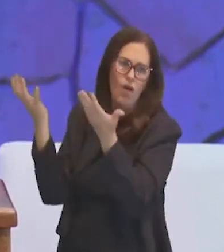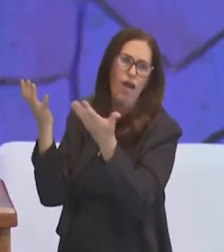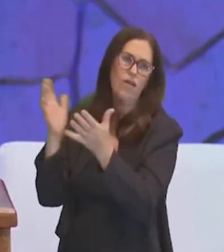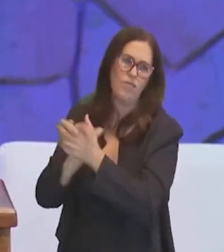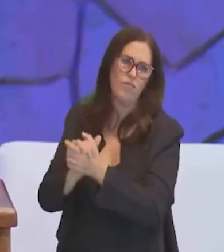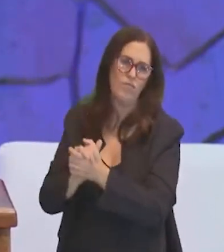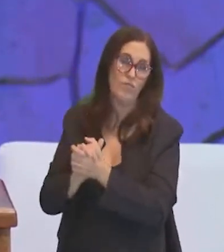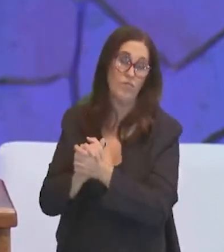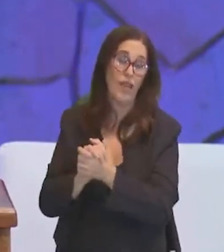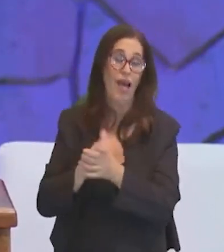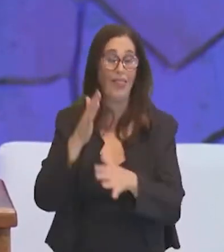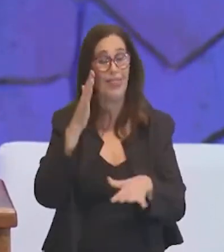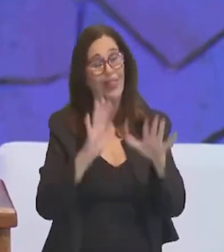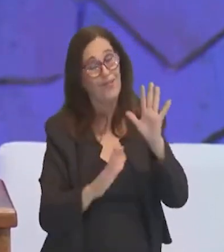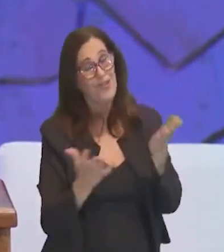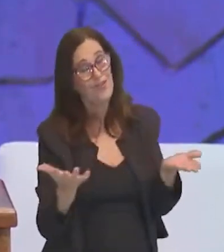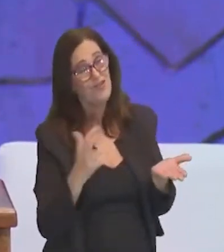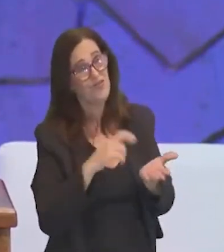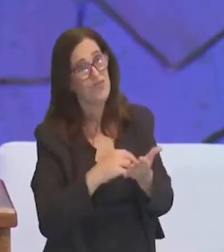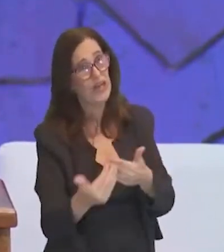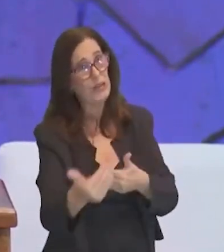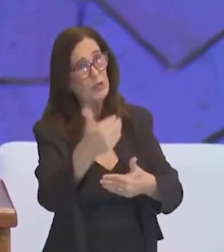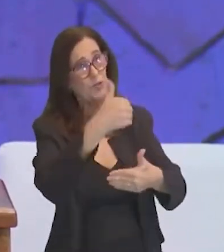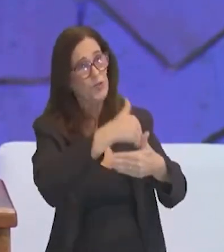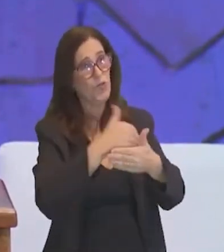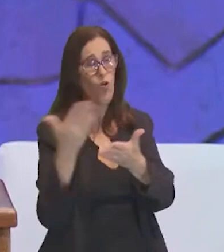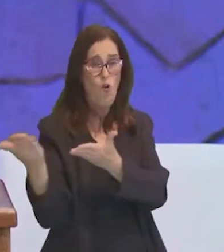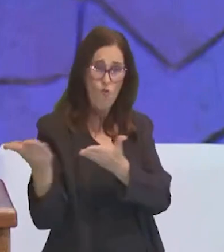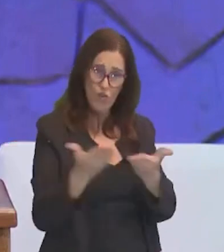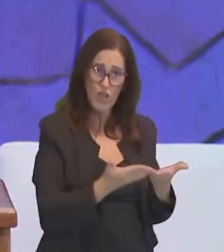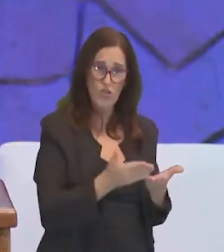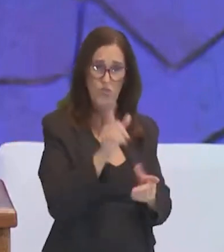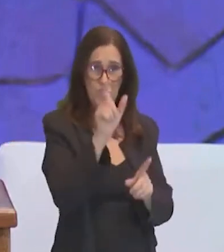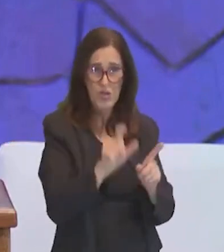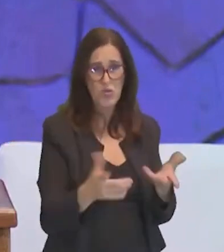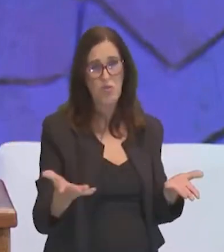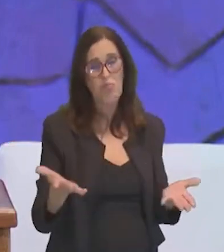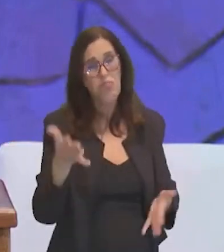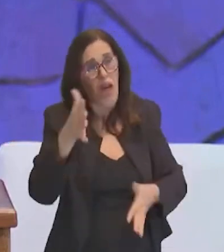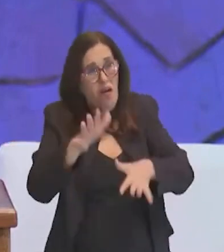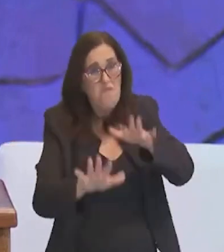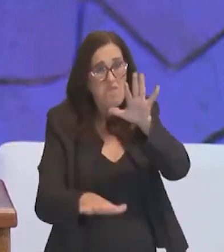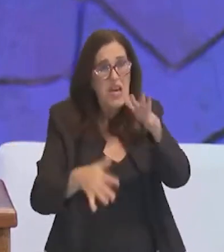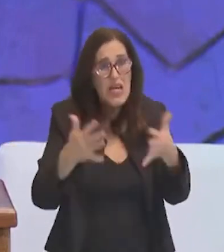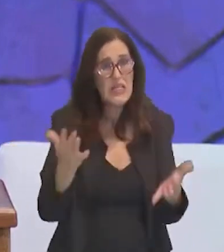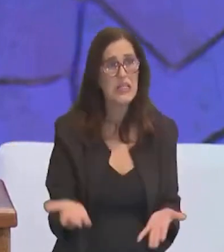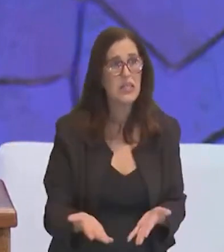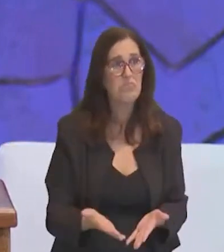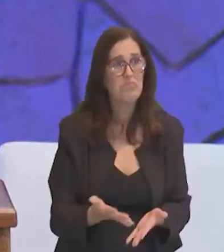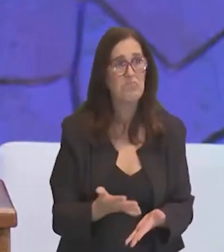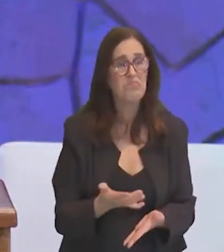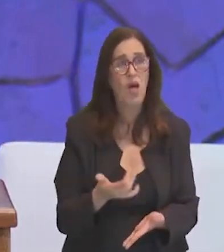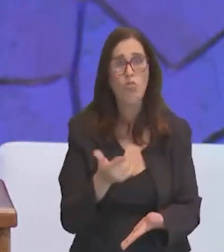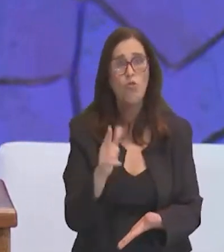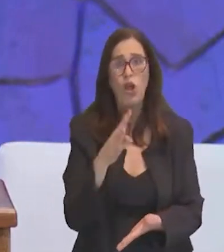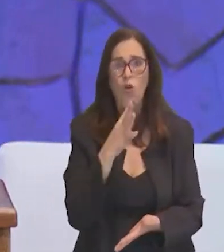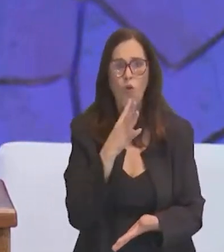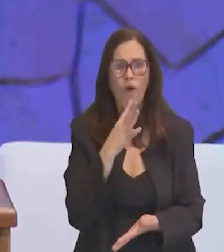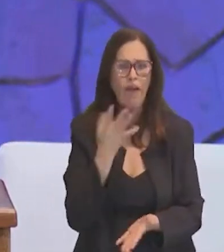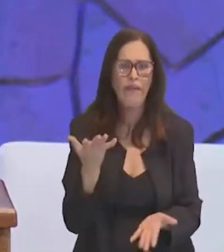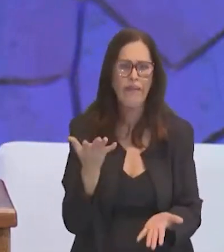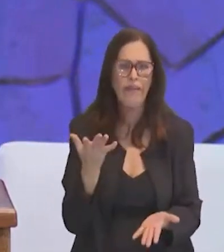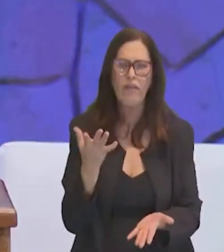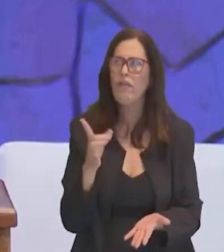Talvez nessa manhã você veio para cá a convite de alguém. Às vezes você não tem conhecimento sobre o